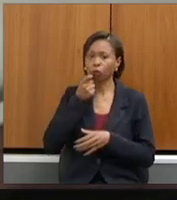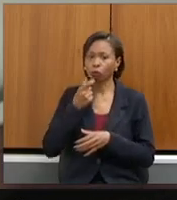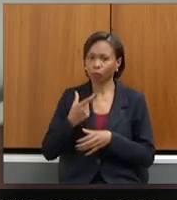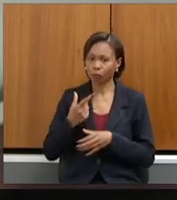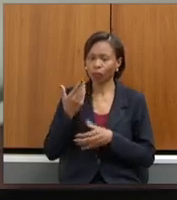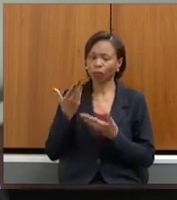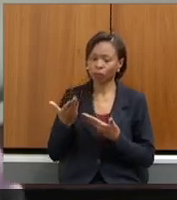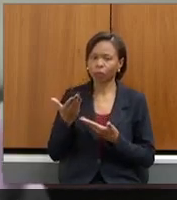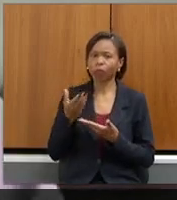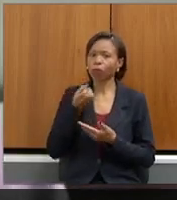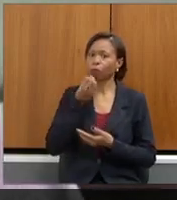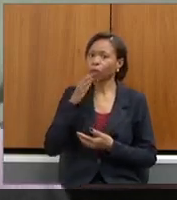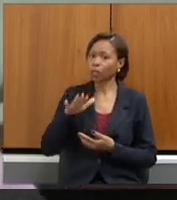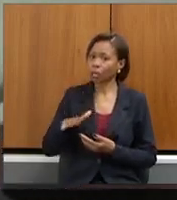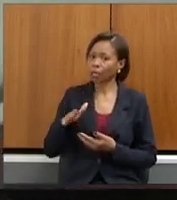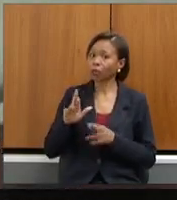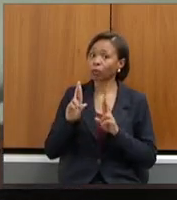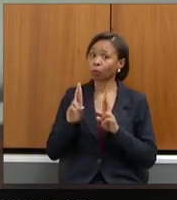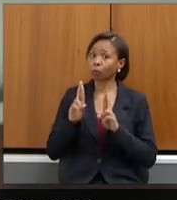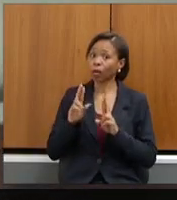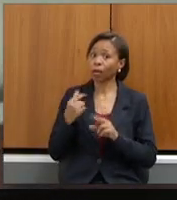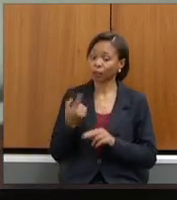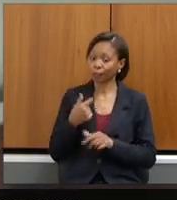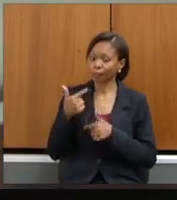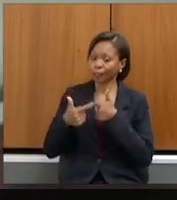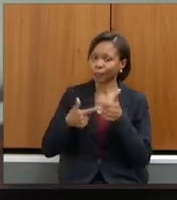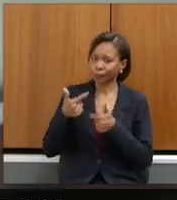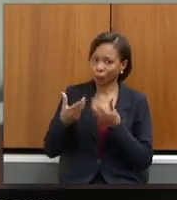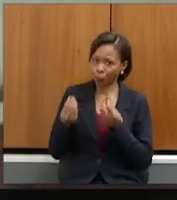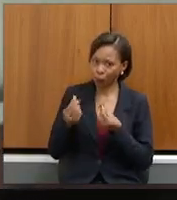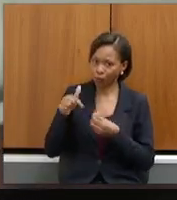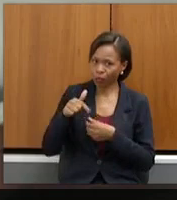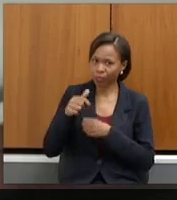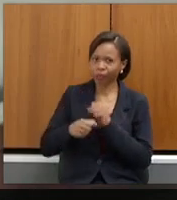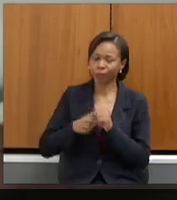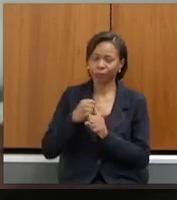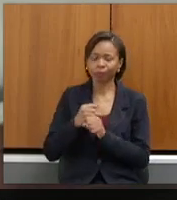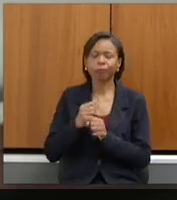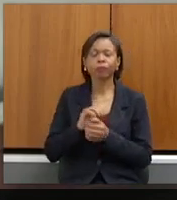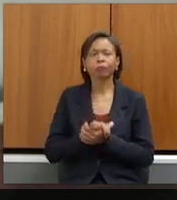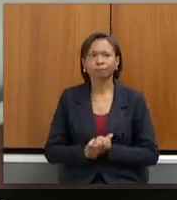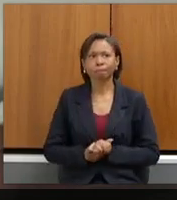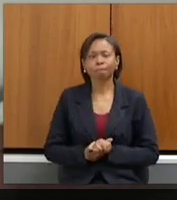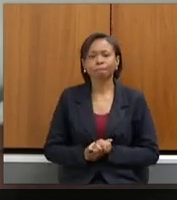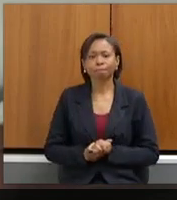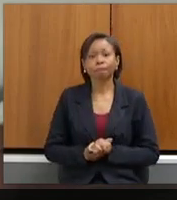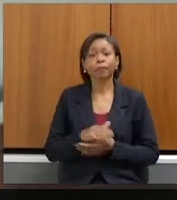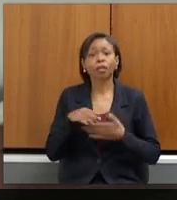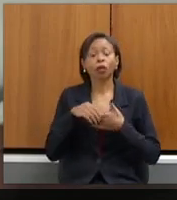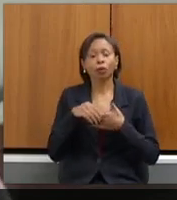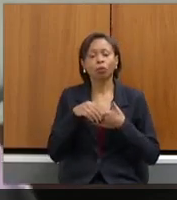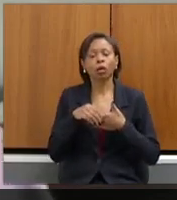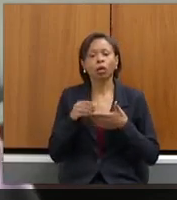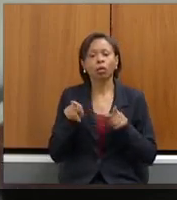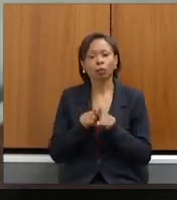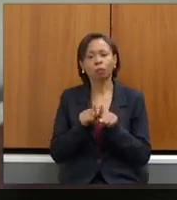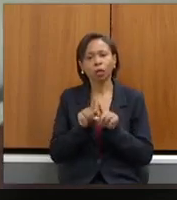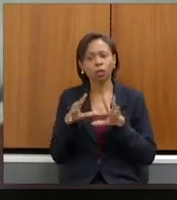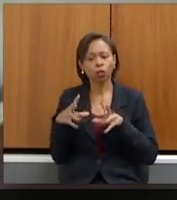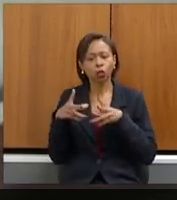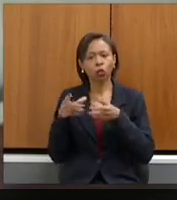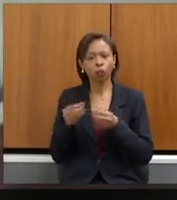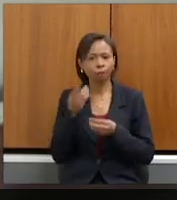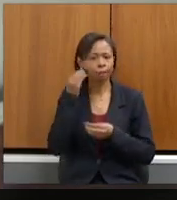possa trabalhar ruim que dessa comissão mas eu queria Presidente cumprimentando também o suas de paz